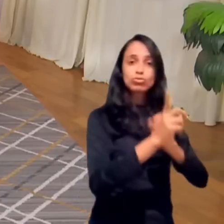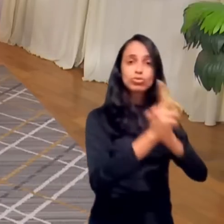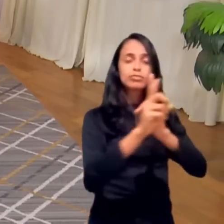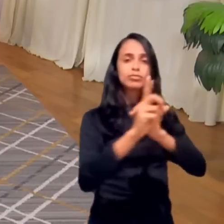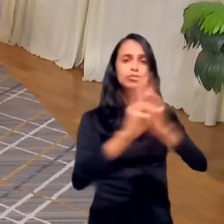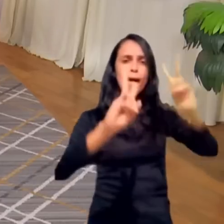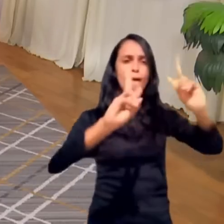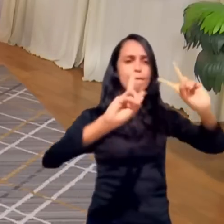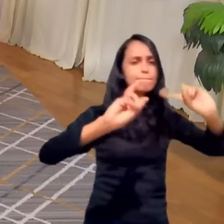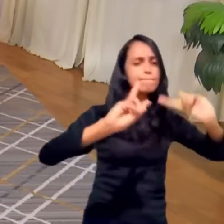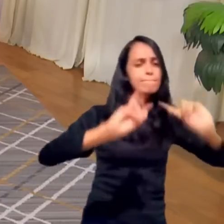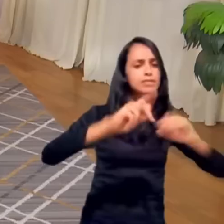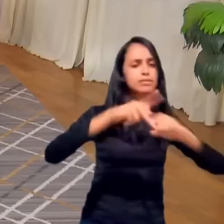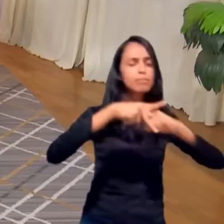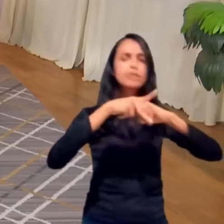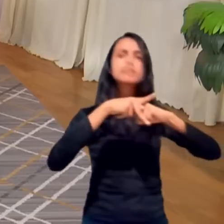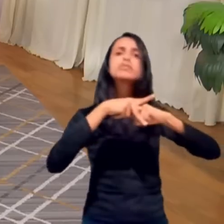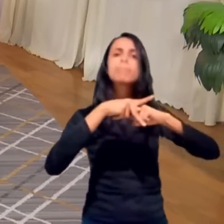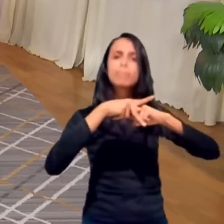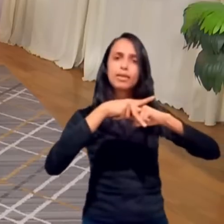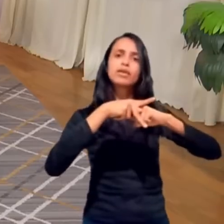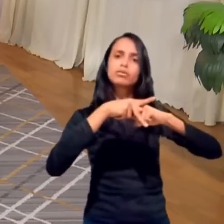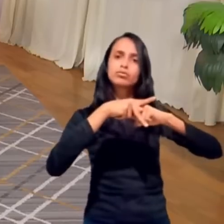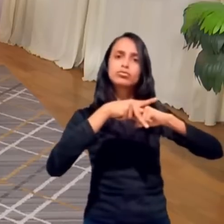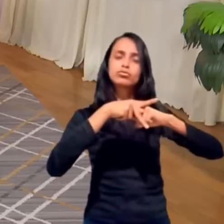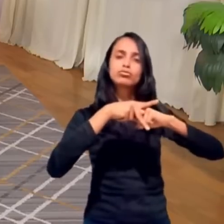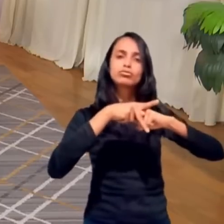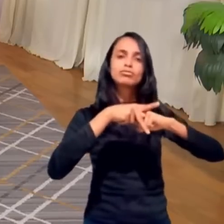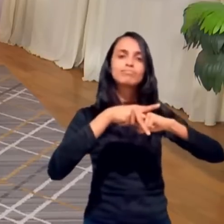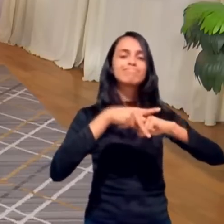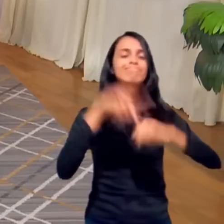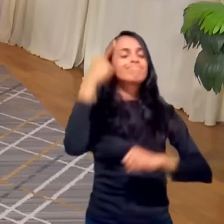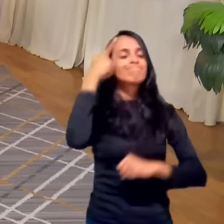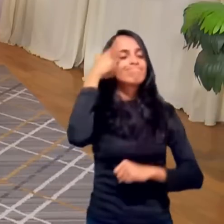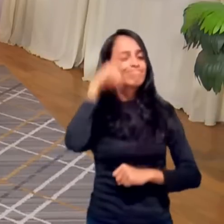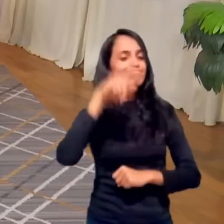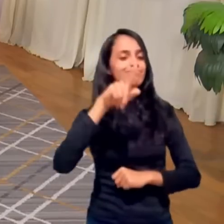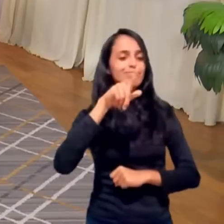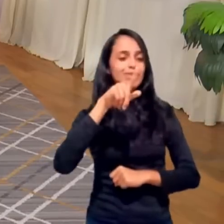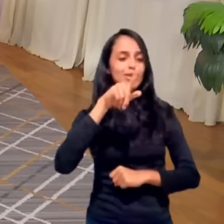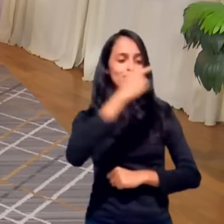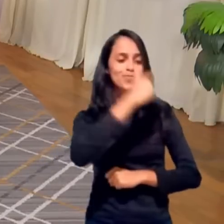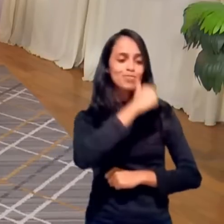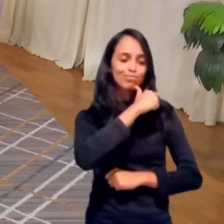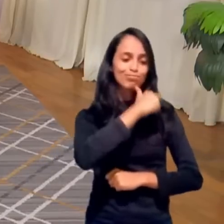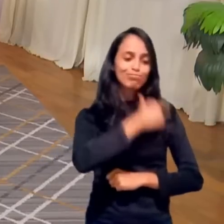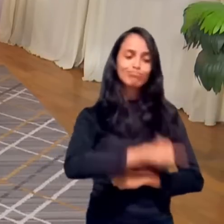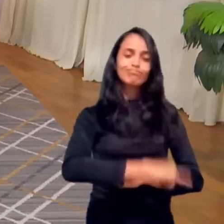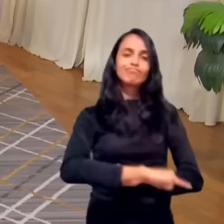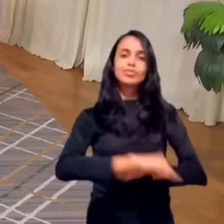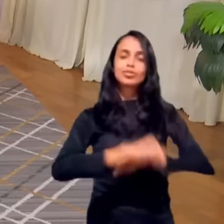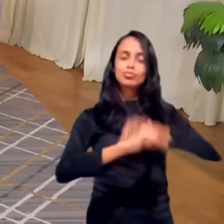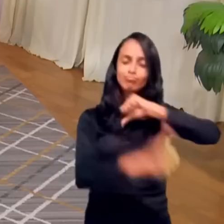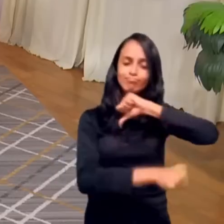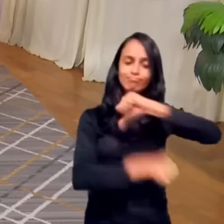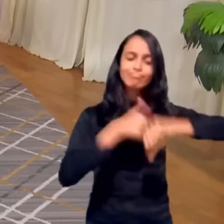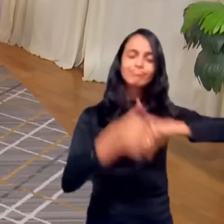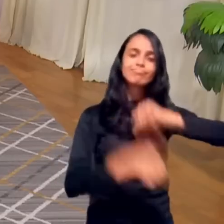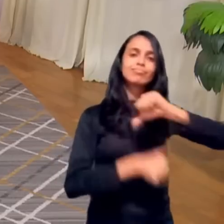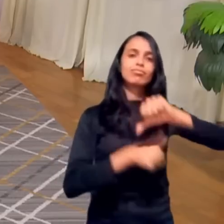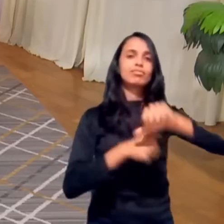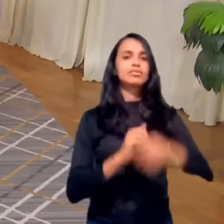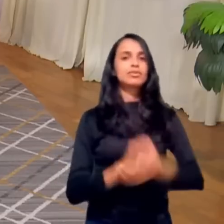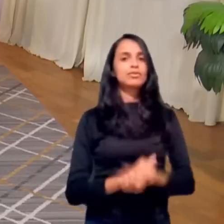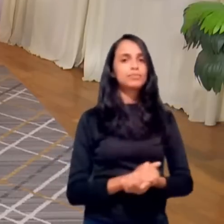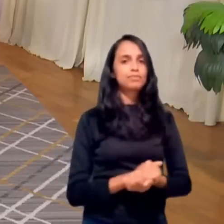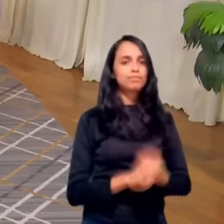percebessem que Pedro havia mudado. Eles deveriam saber que